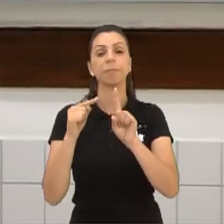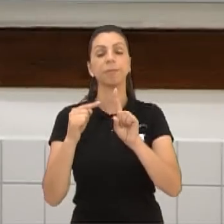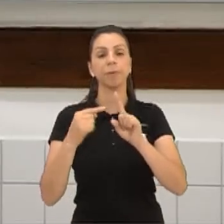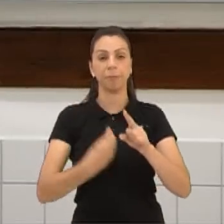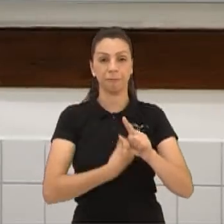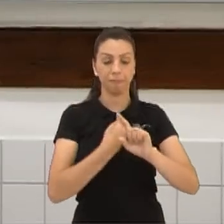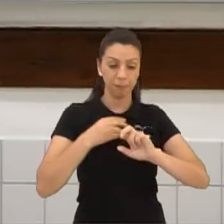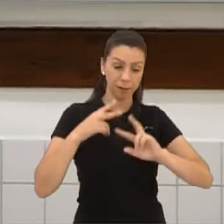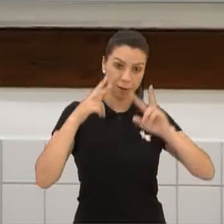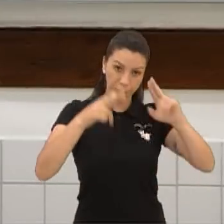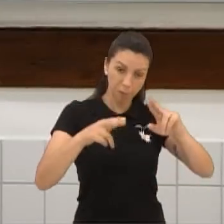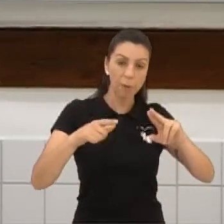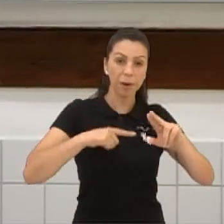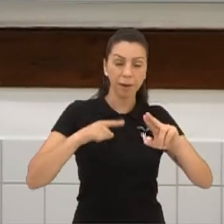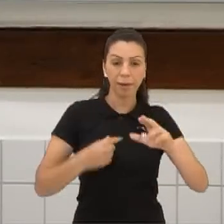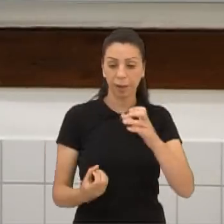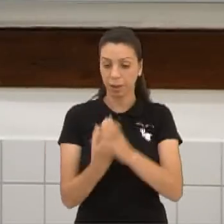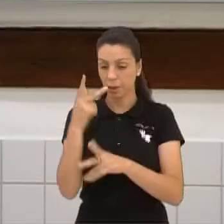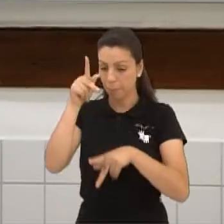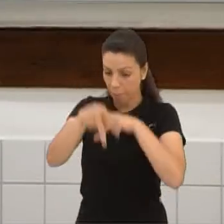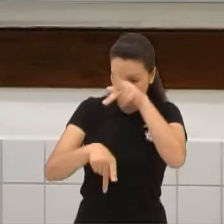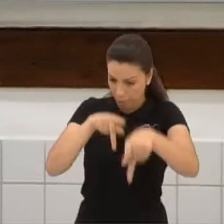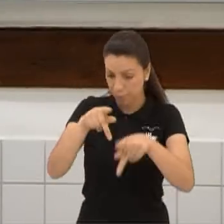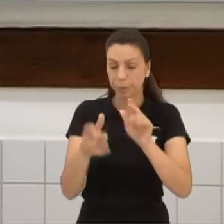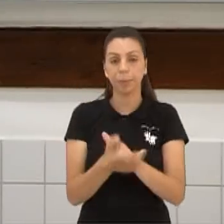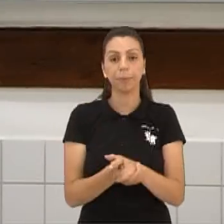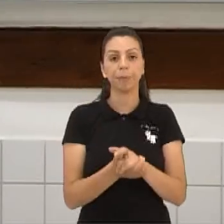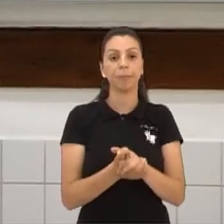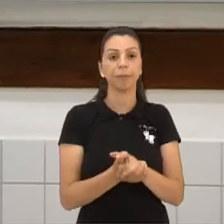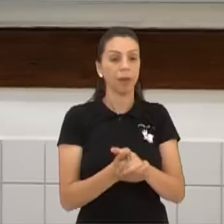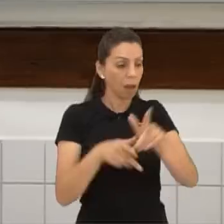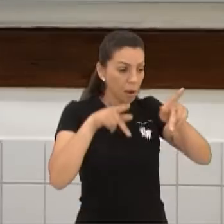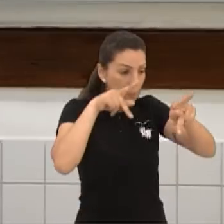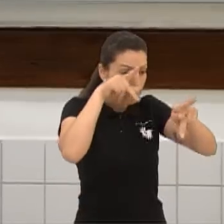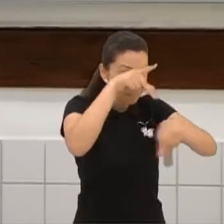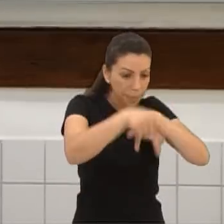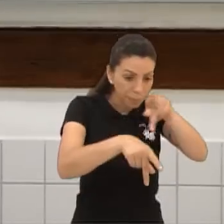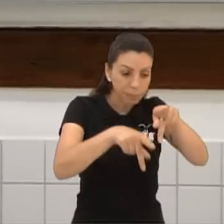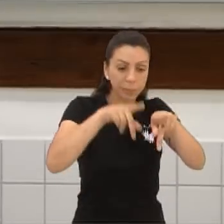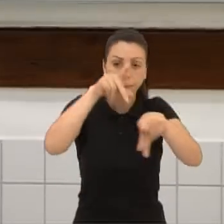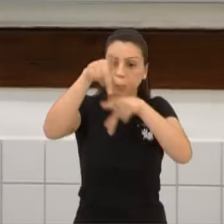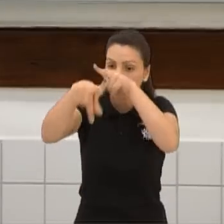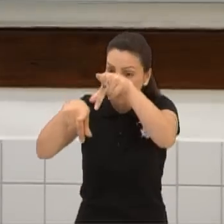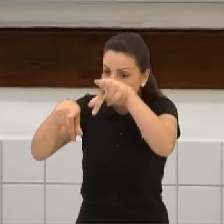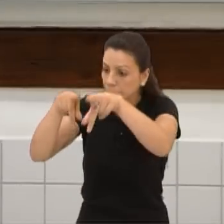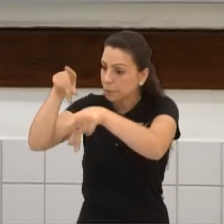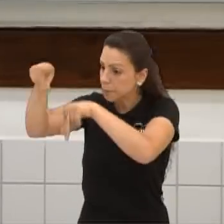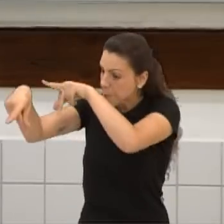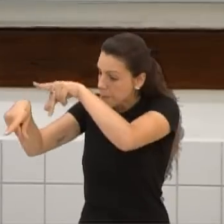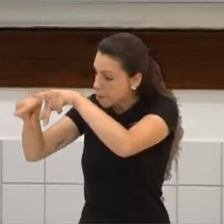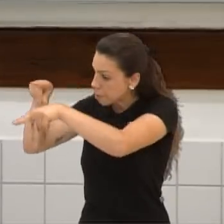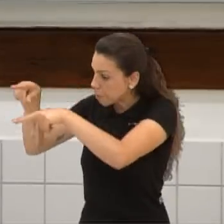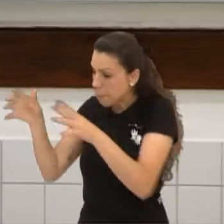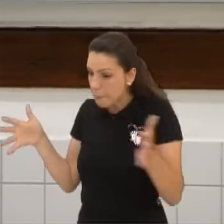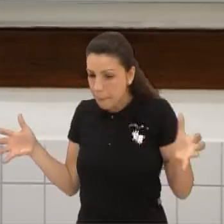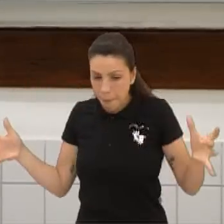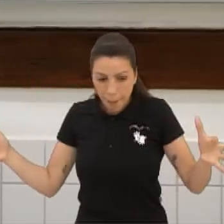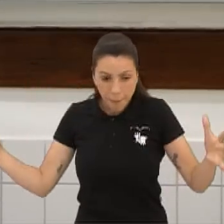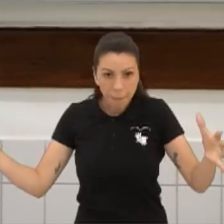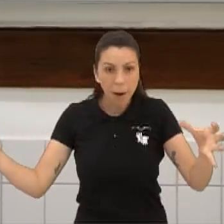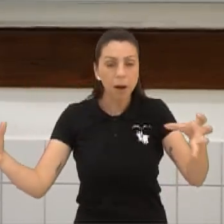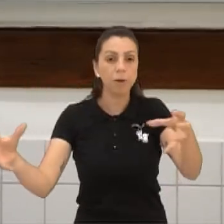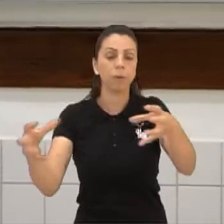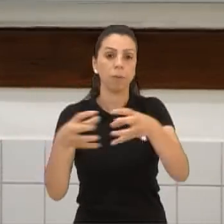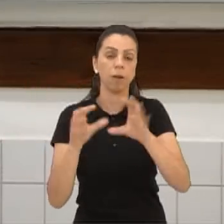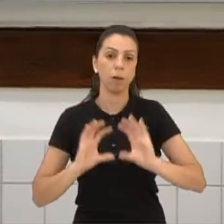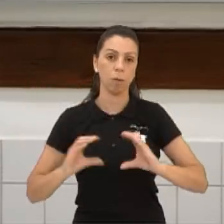população. E nós vimos também que várias populações formam uma comunidade. Vamos avançar. E as diversas